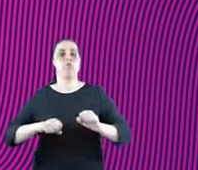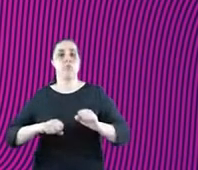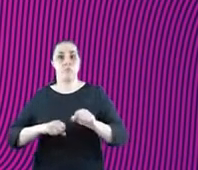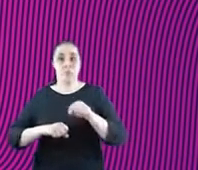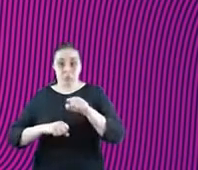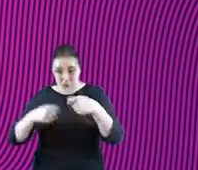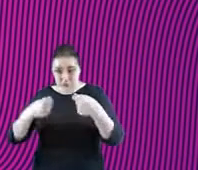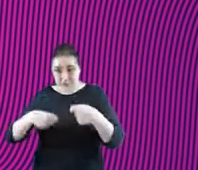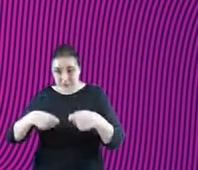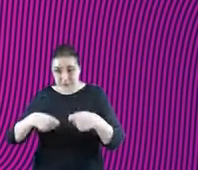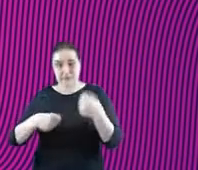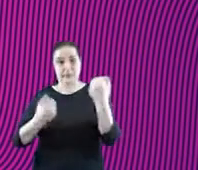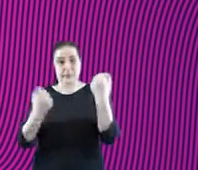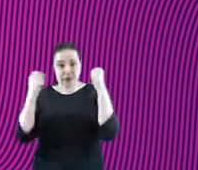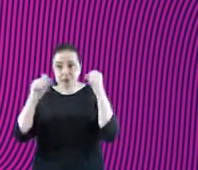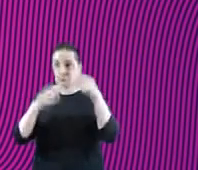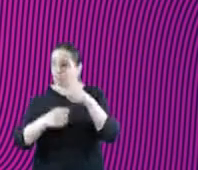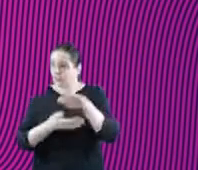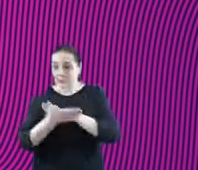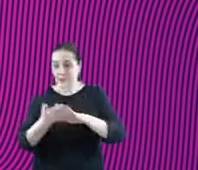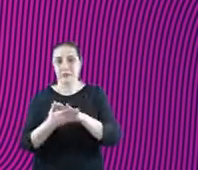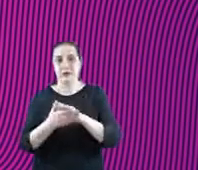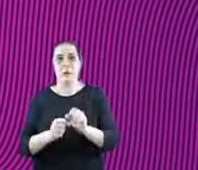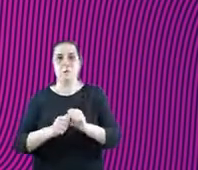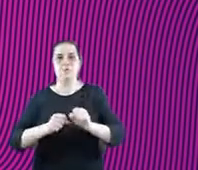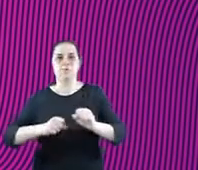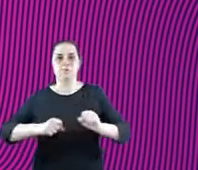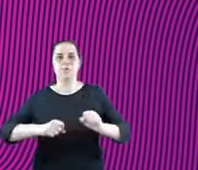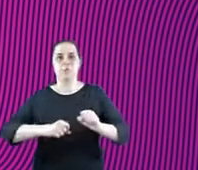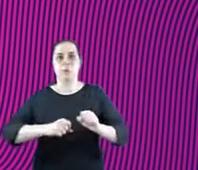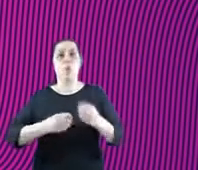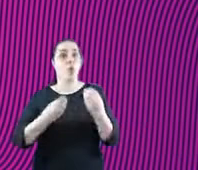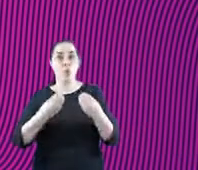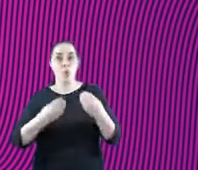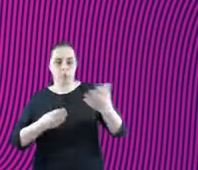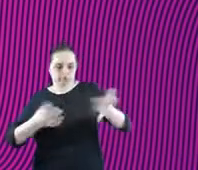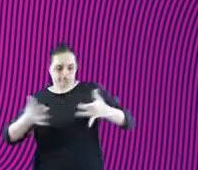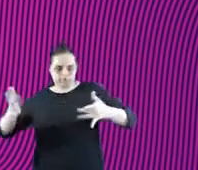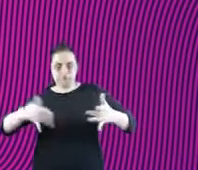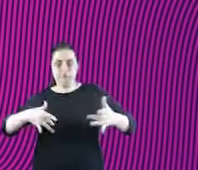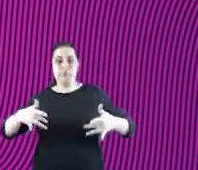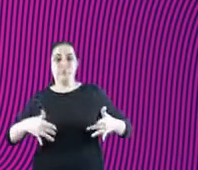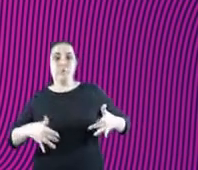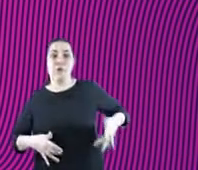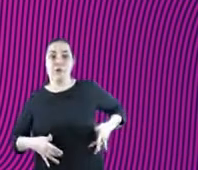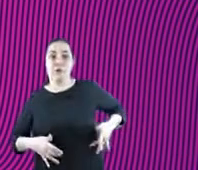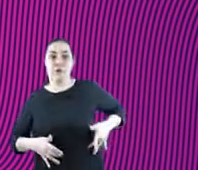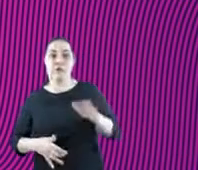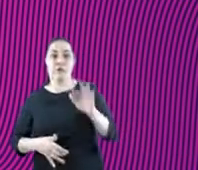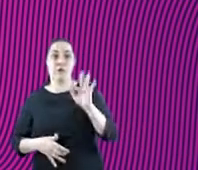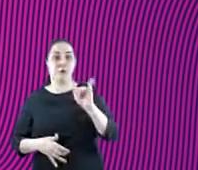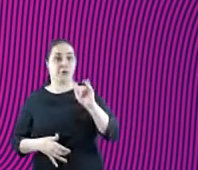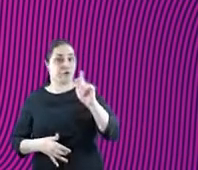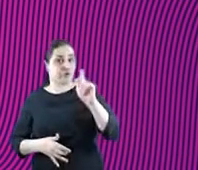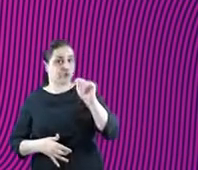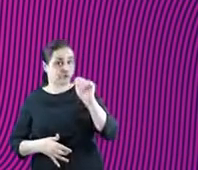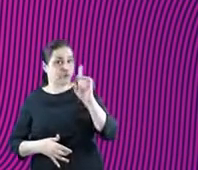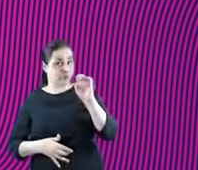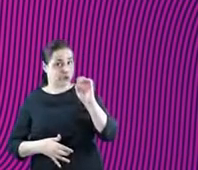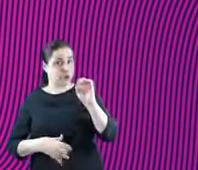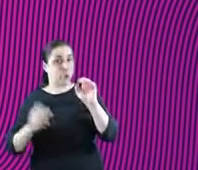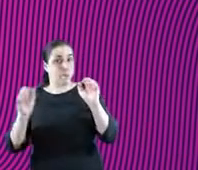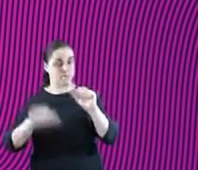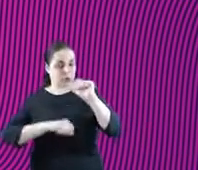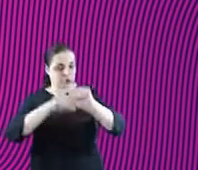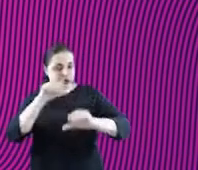Essa gordura vai para o terceiro espaço vai para o fígado vai se transformar em estrogênio. Você